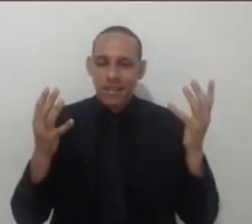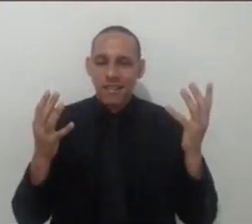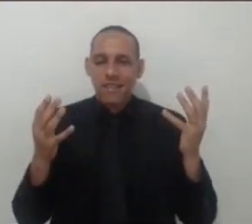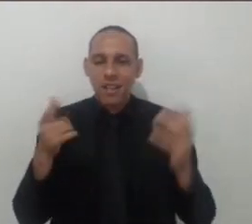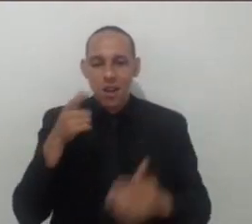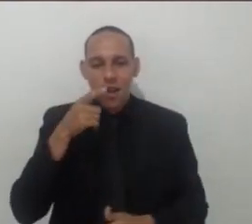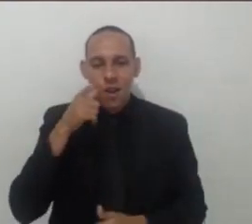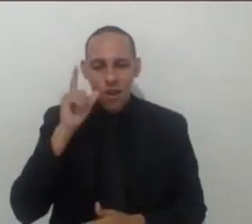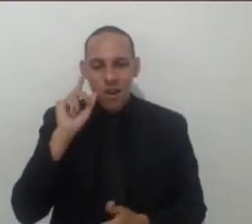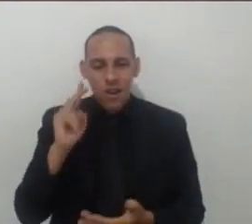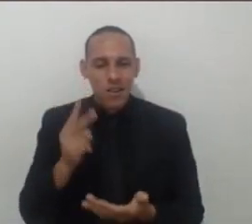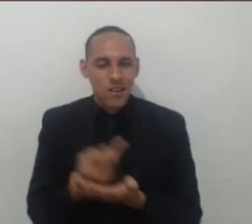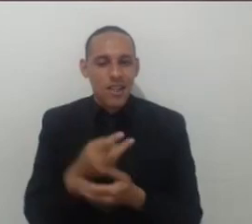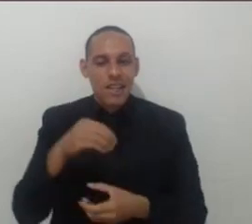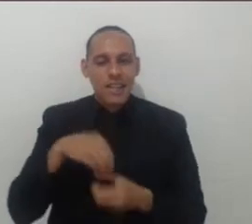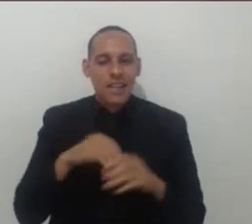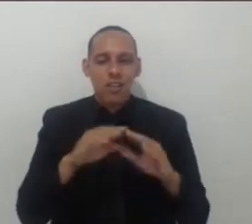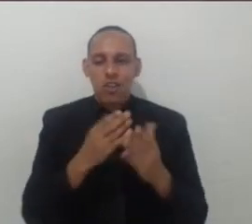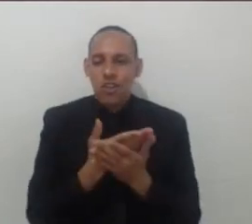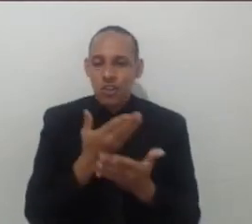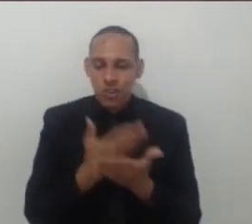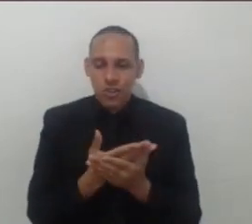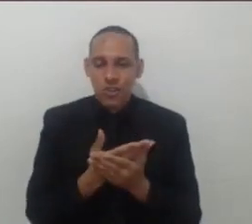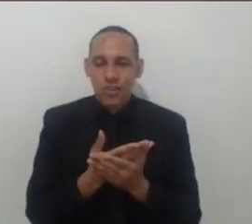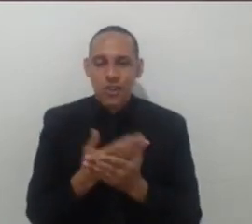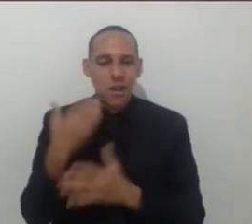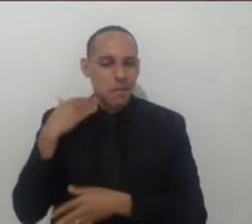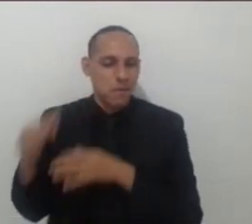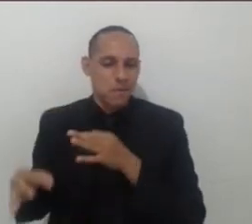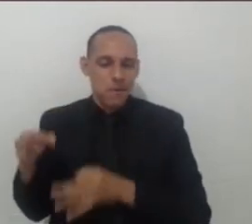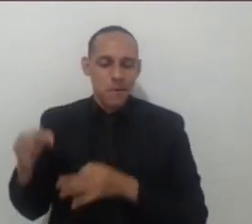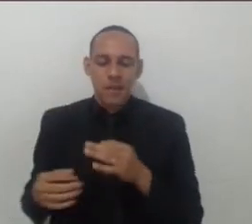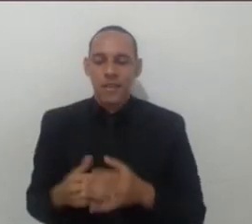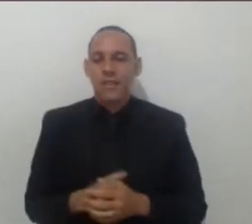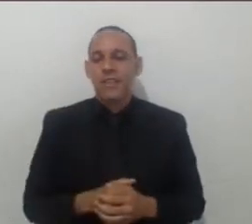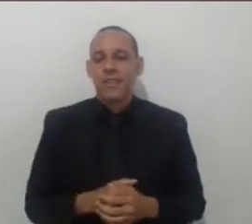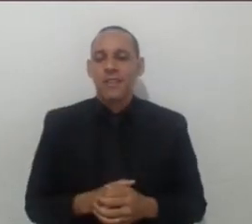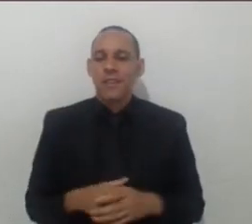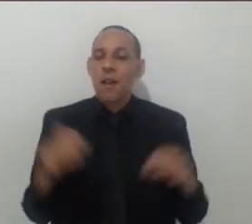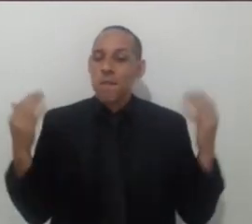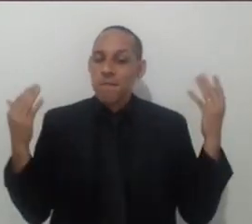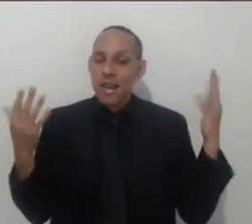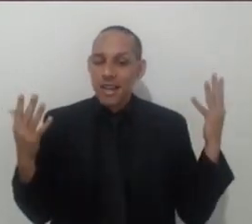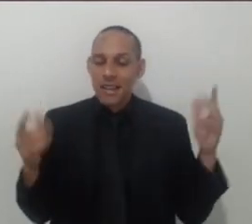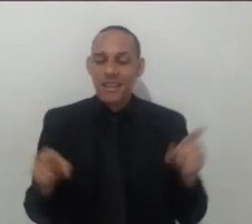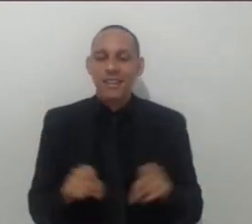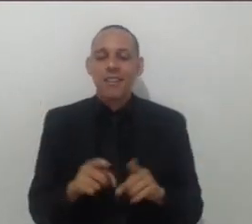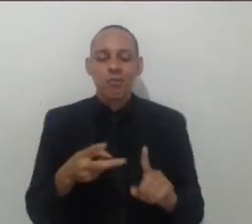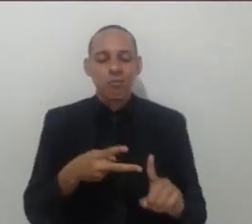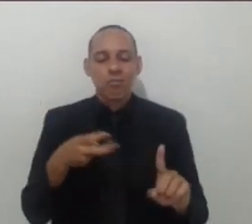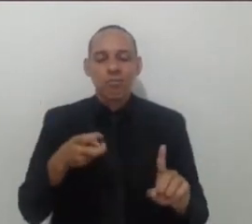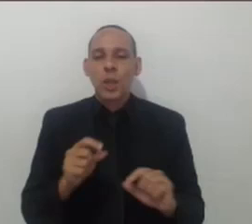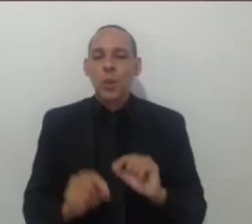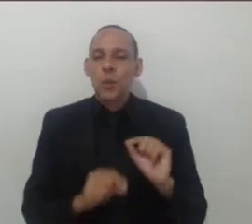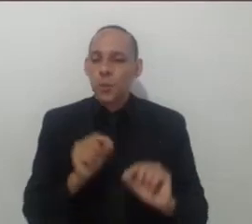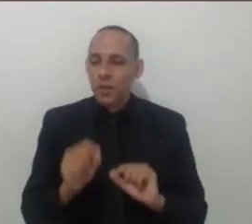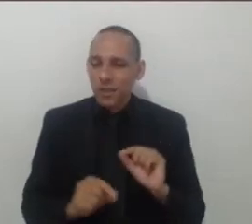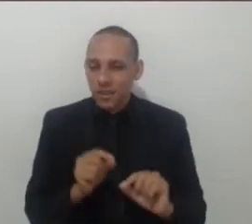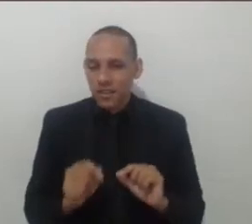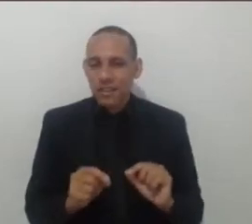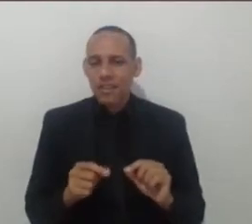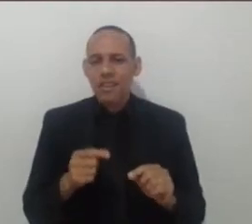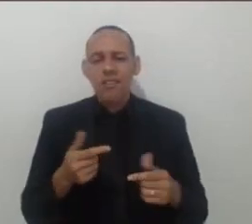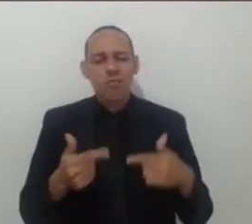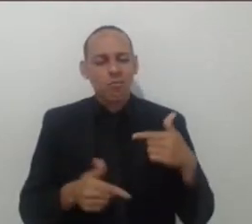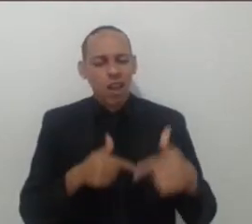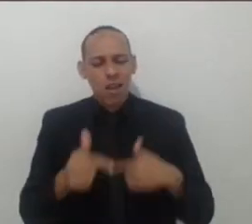na Escola da Magistratura. Parabenizo e reconheço aqui o excelente trabalho que